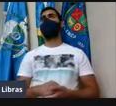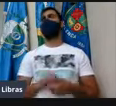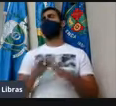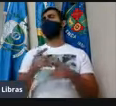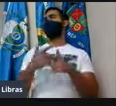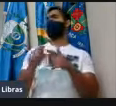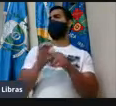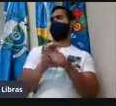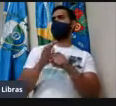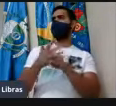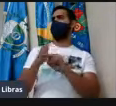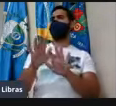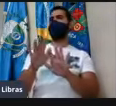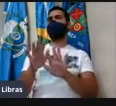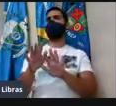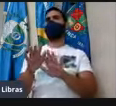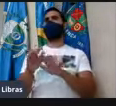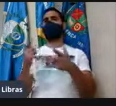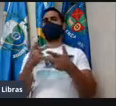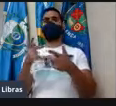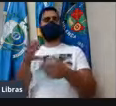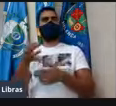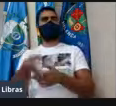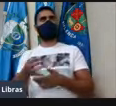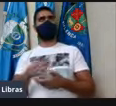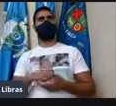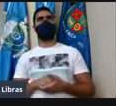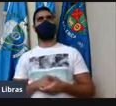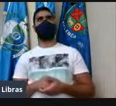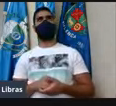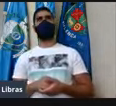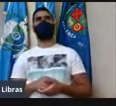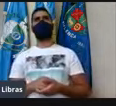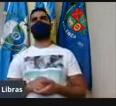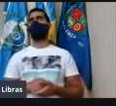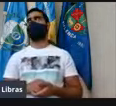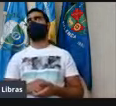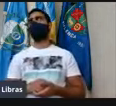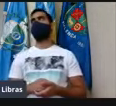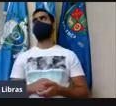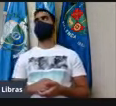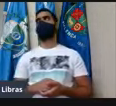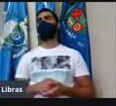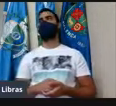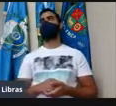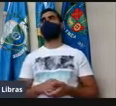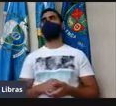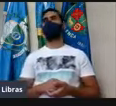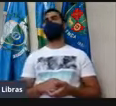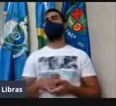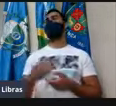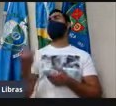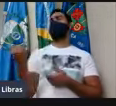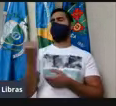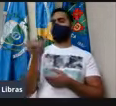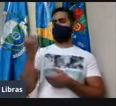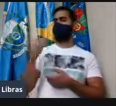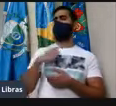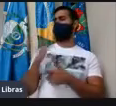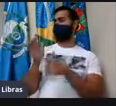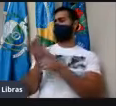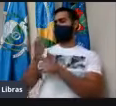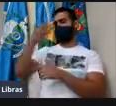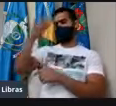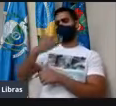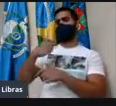quer dizer que as coisas estão corretas, né? Vereador, é importante que você trouxesse esses demonstrativos.